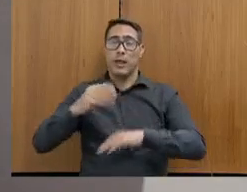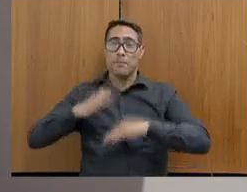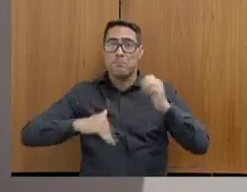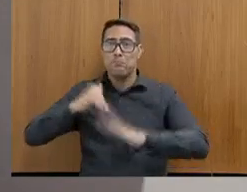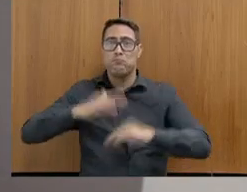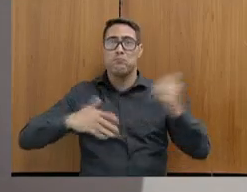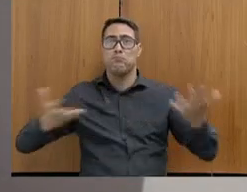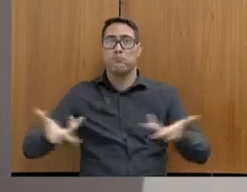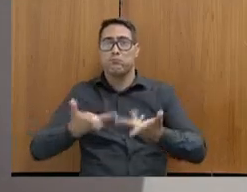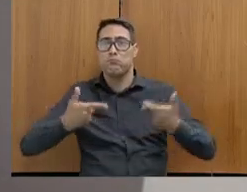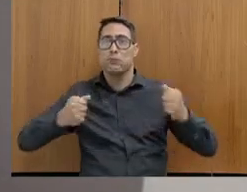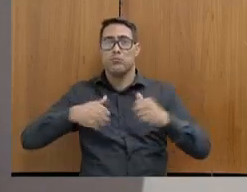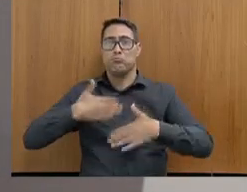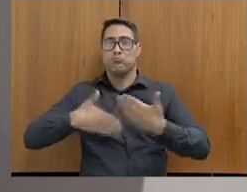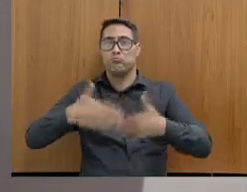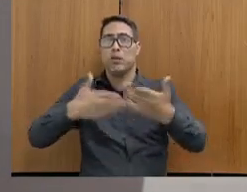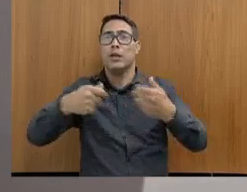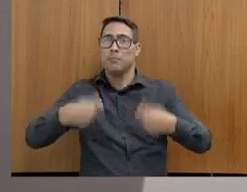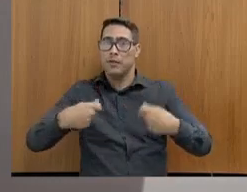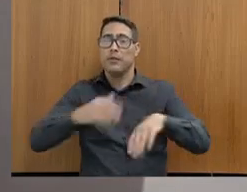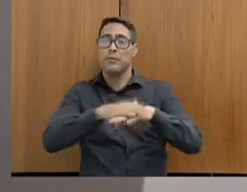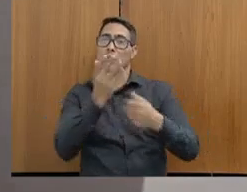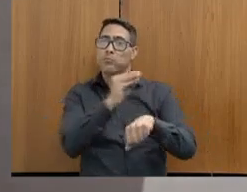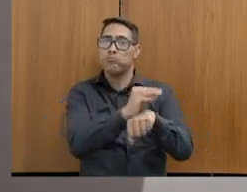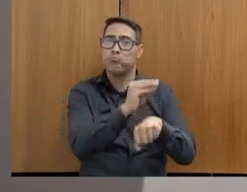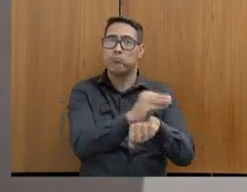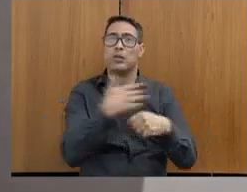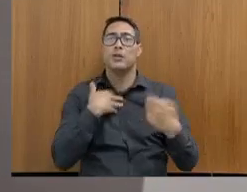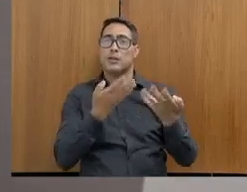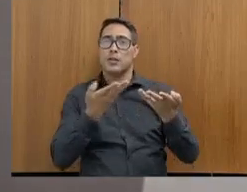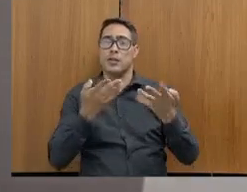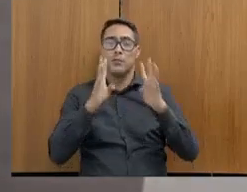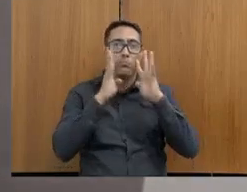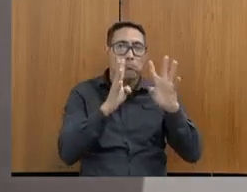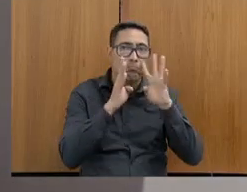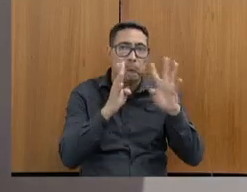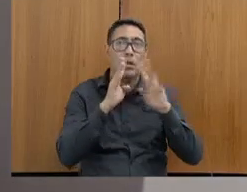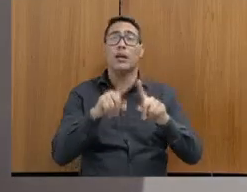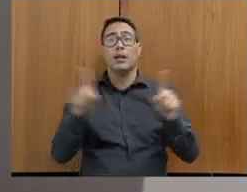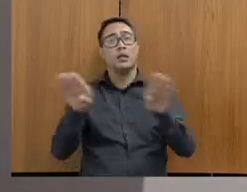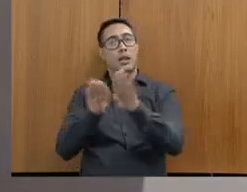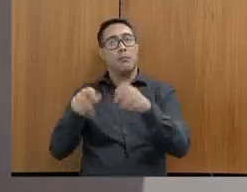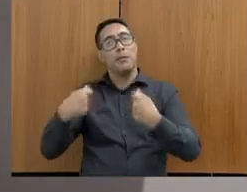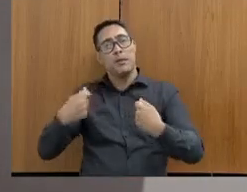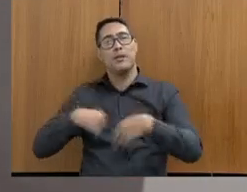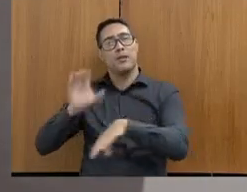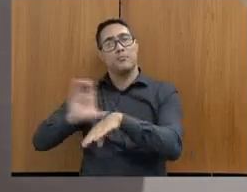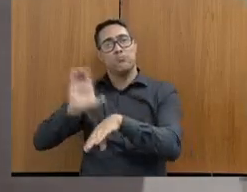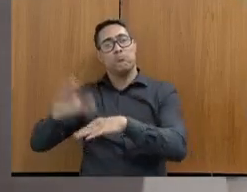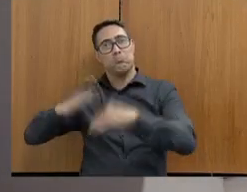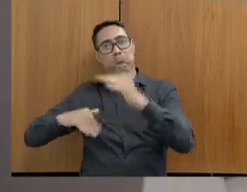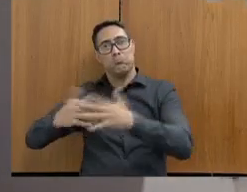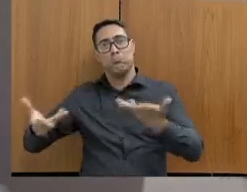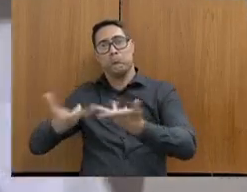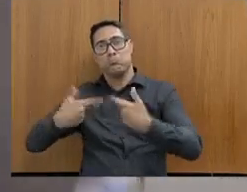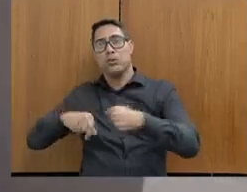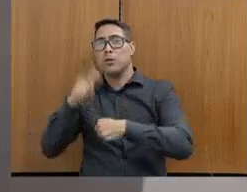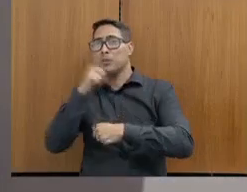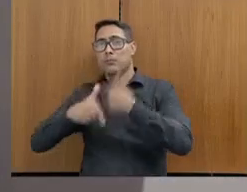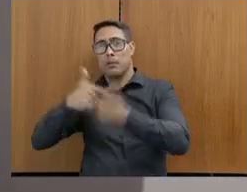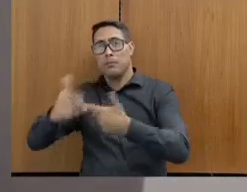ele tem que ser acolhido ele tem que ser assistido Mas ele tem que ser capacitado para que ele preste o melhor serviço à